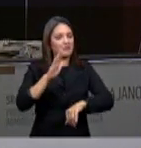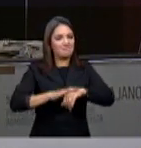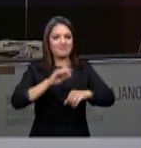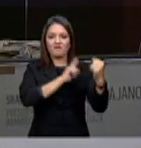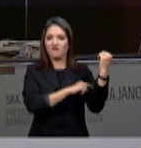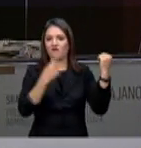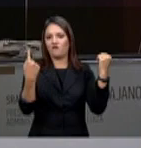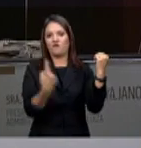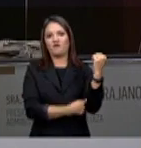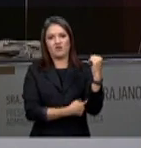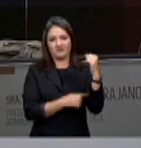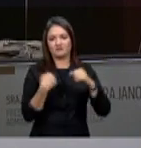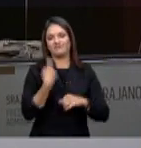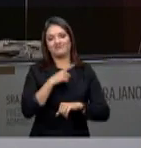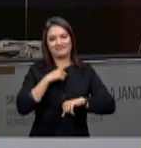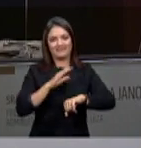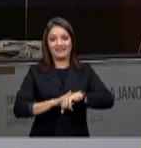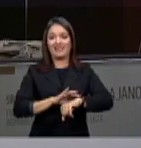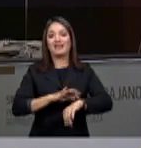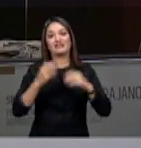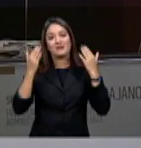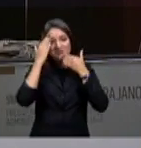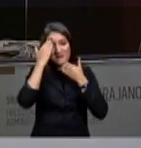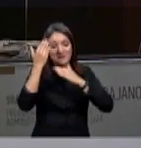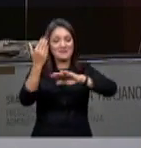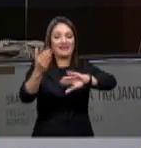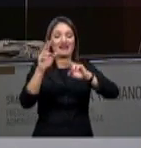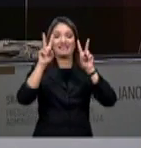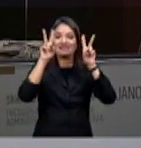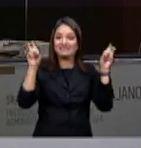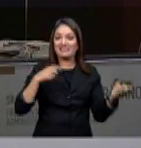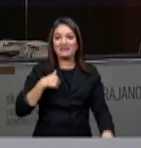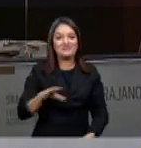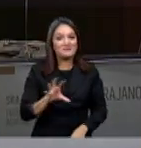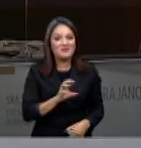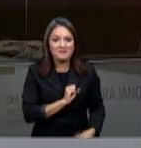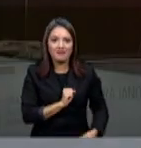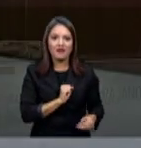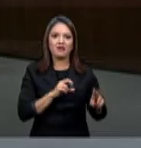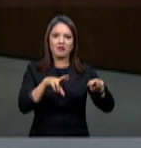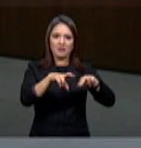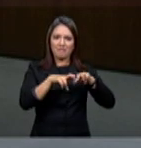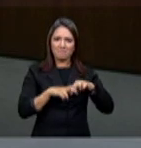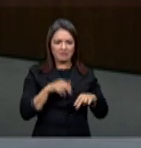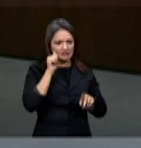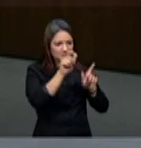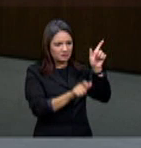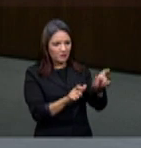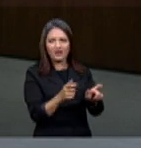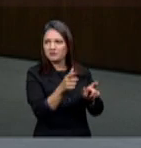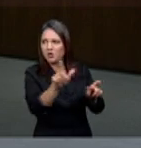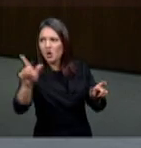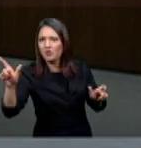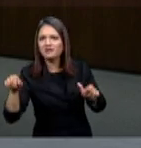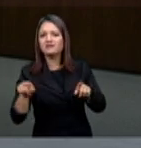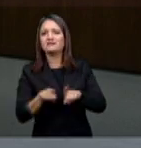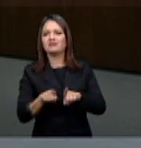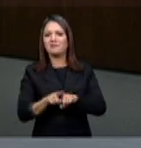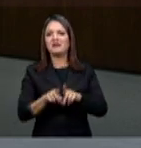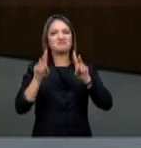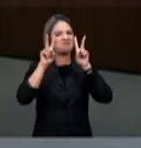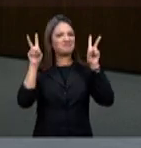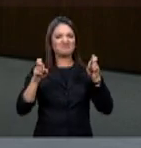que a gente pode ter então muito obrigado Adorei o tema né por essas e por outras parabéns e achei os temas muito